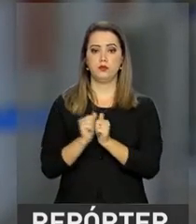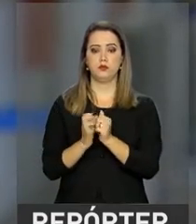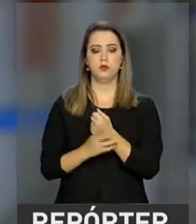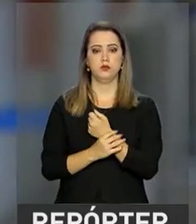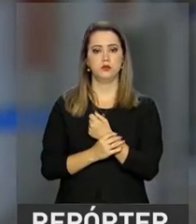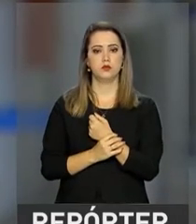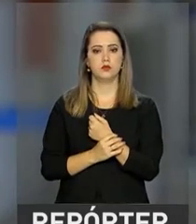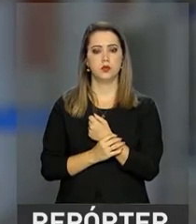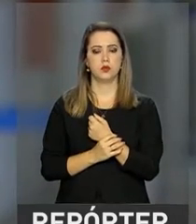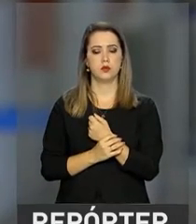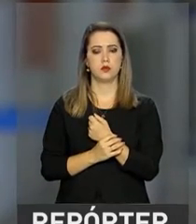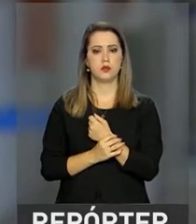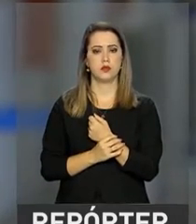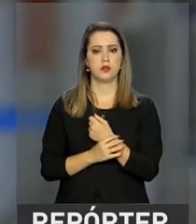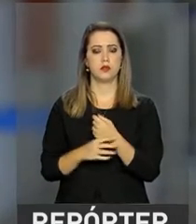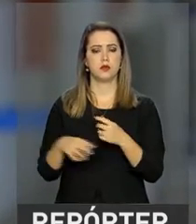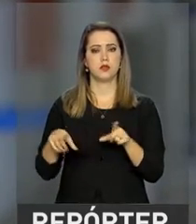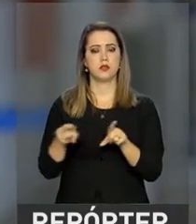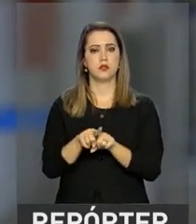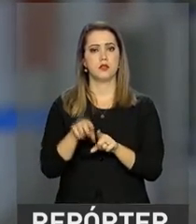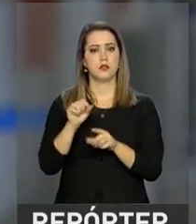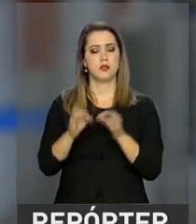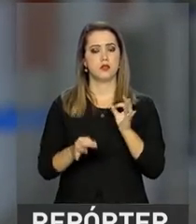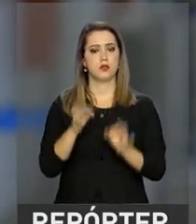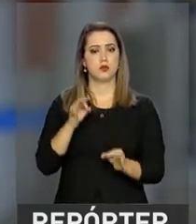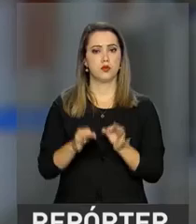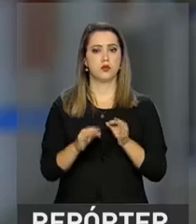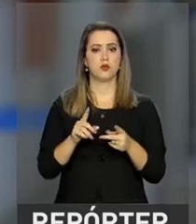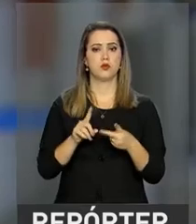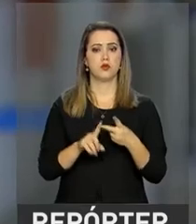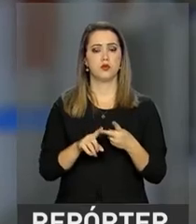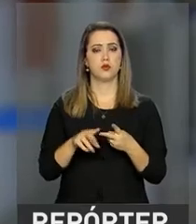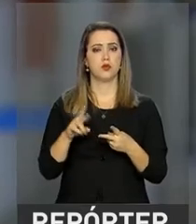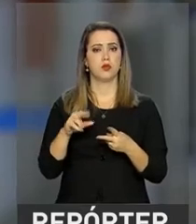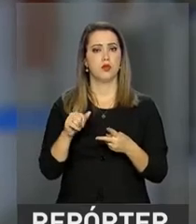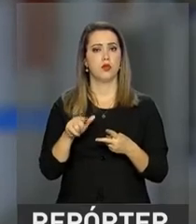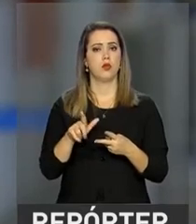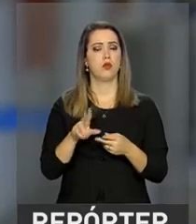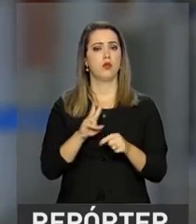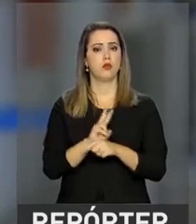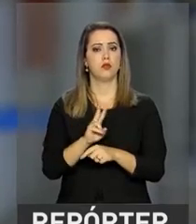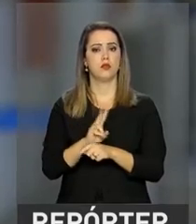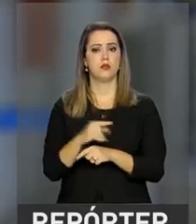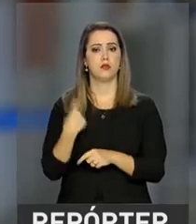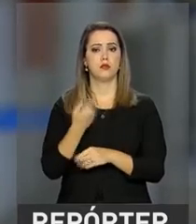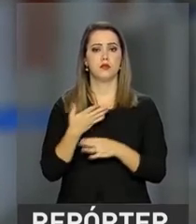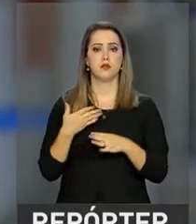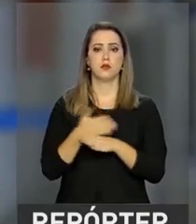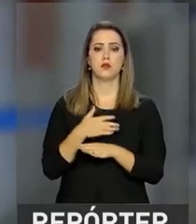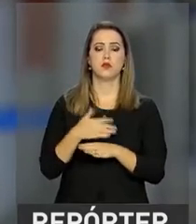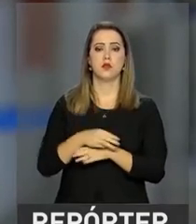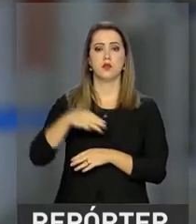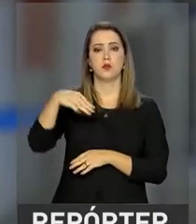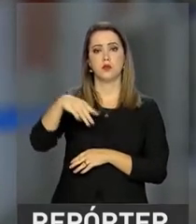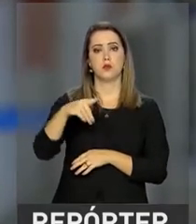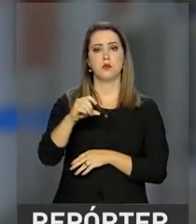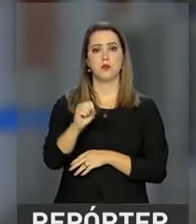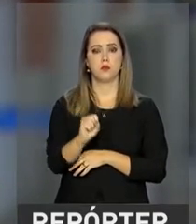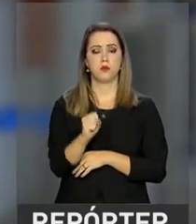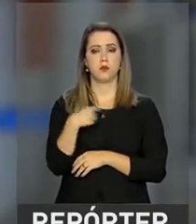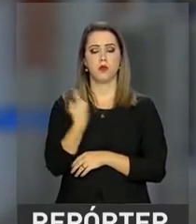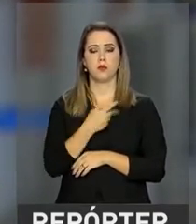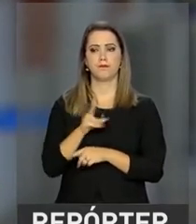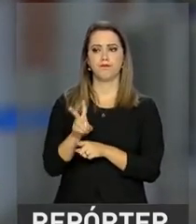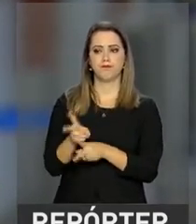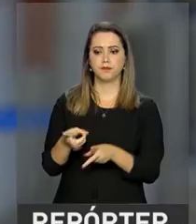seu jet goya ministro torquato jardim da justiça o ministro raul jungmann da defesa vai o nosso ministério junto pra fazer essa